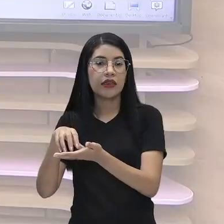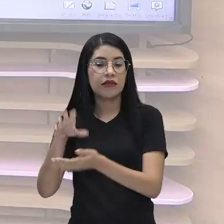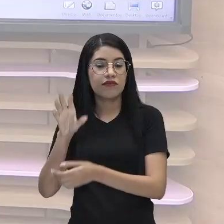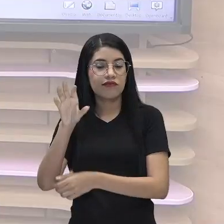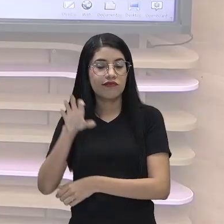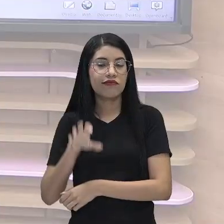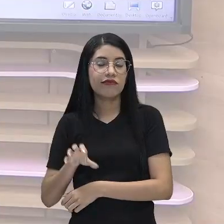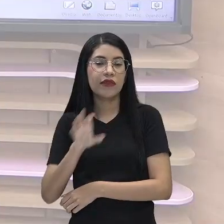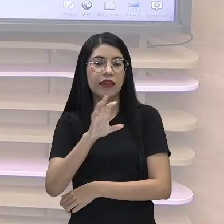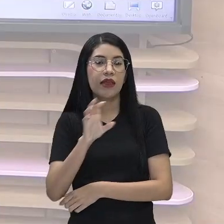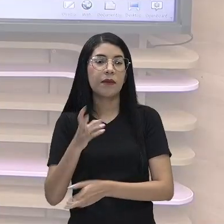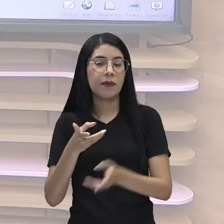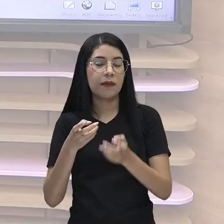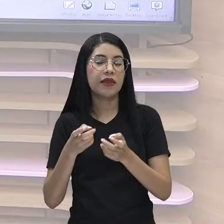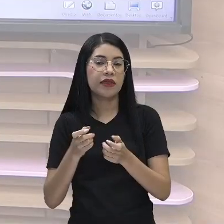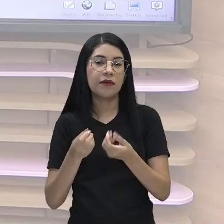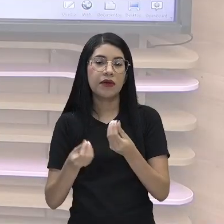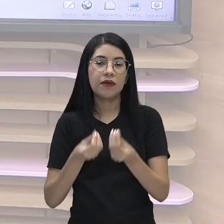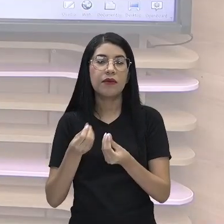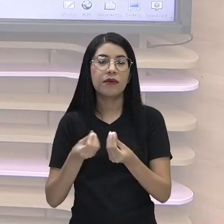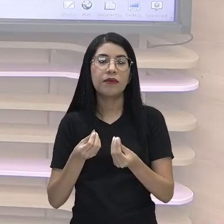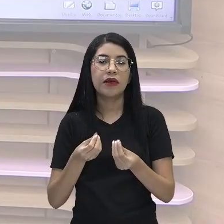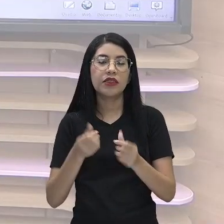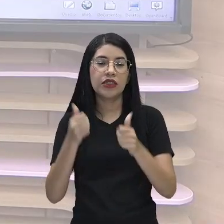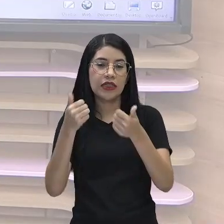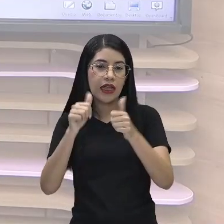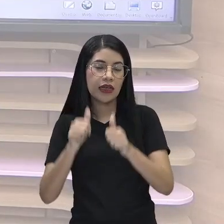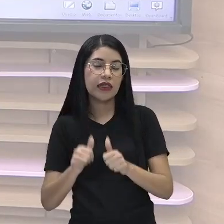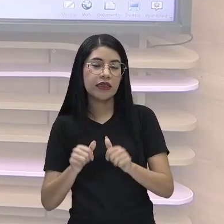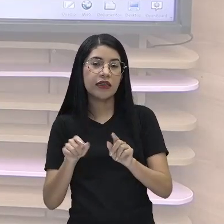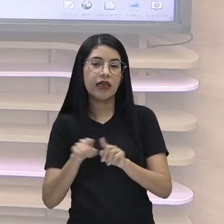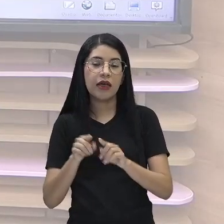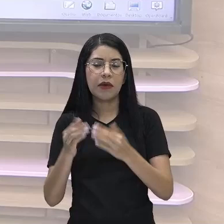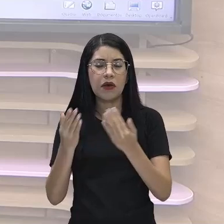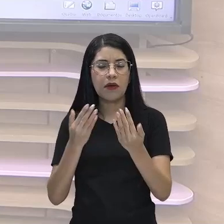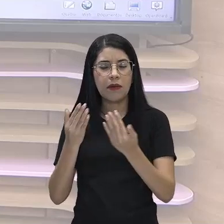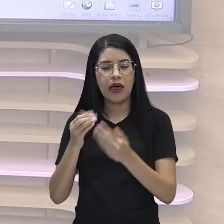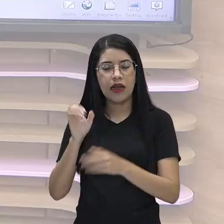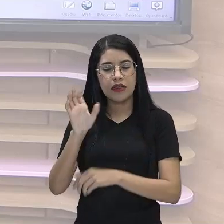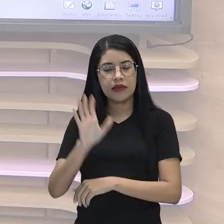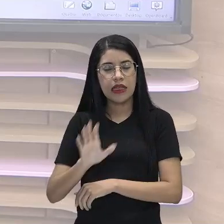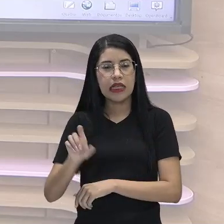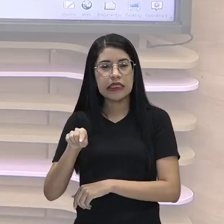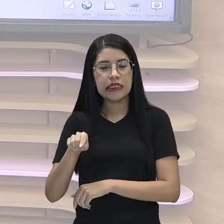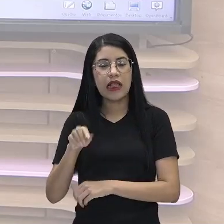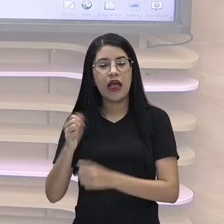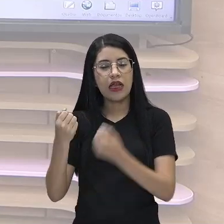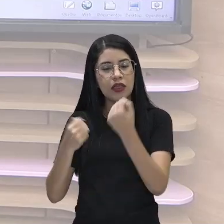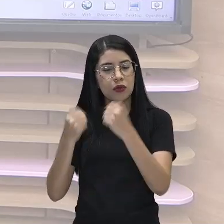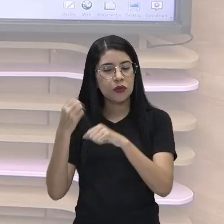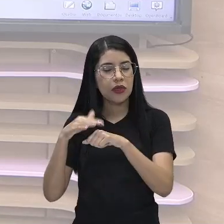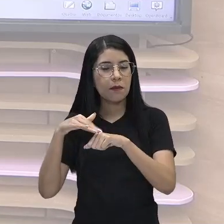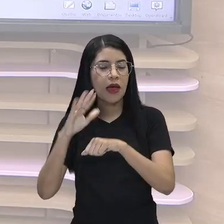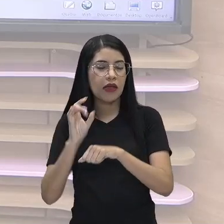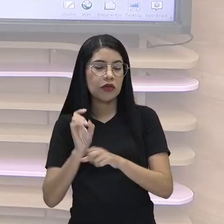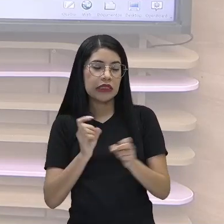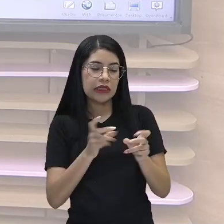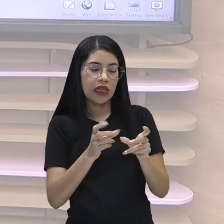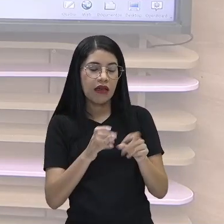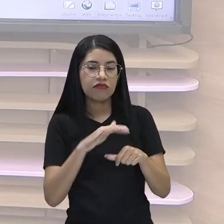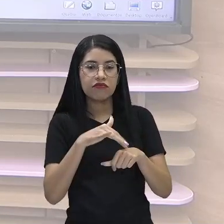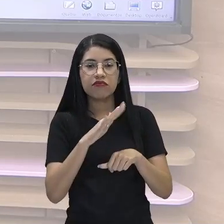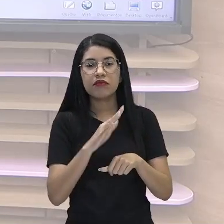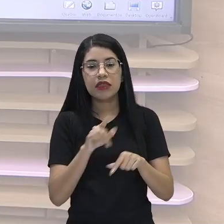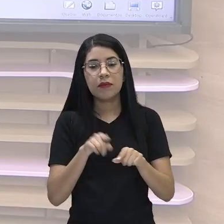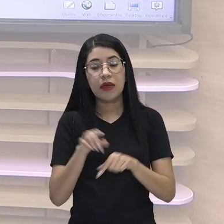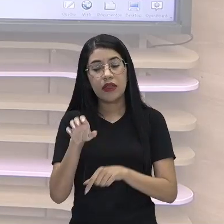consegue observar e fazer toda essa análise. E aí você vai comparar se aquela região é industrializada, se ela tem muito comércio, o que tem